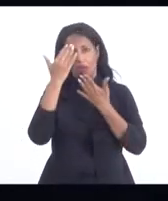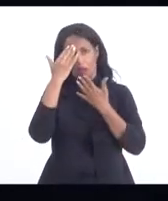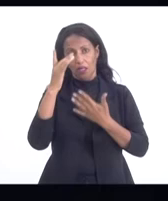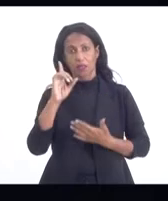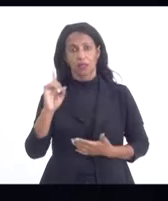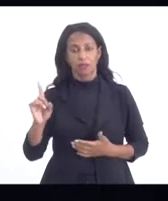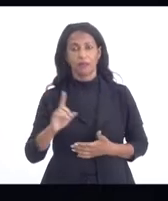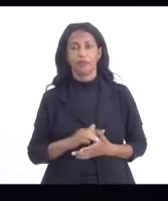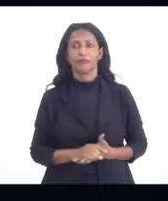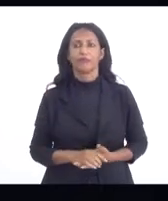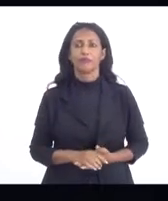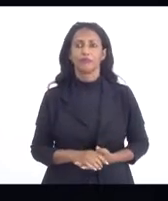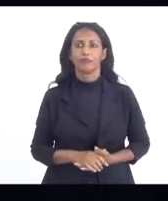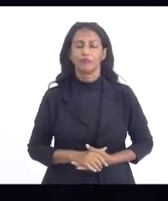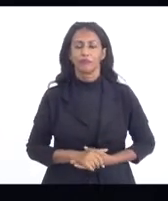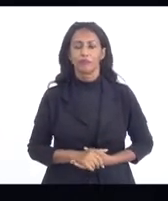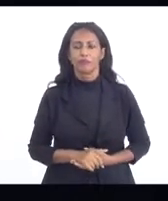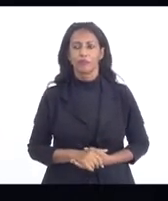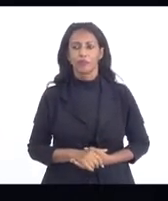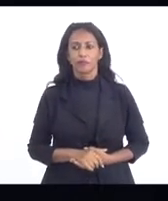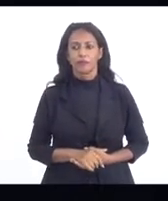Deus.